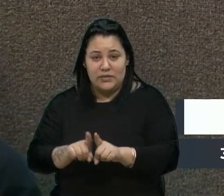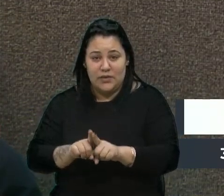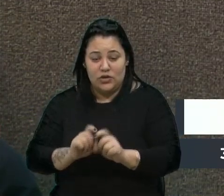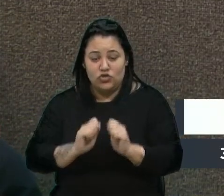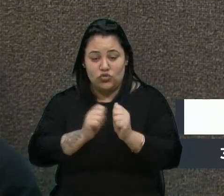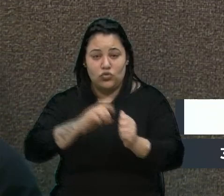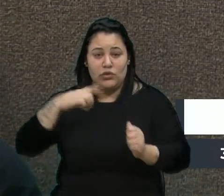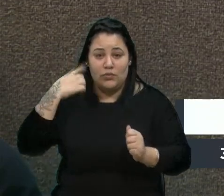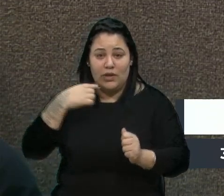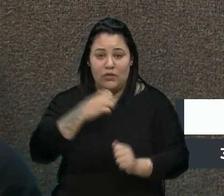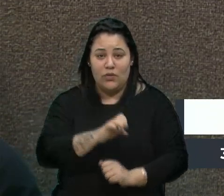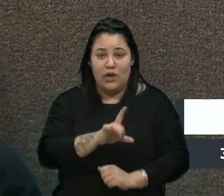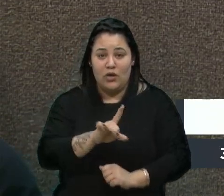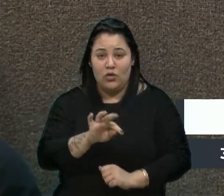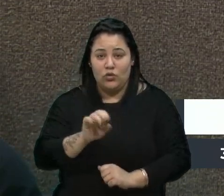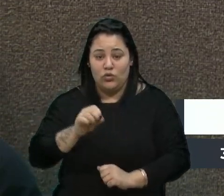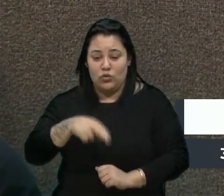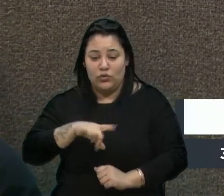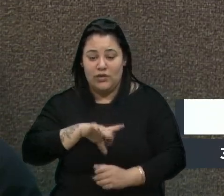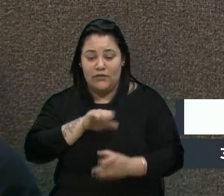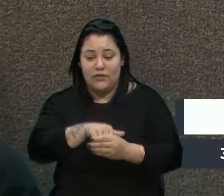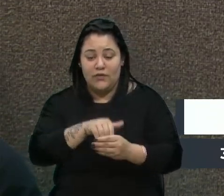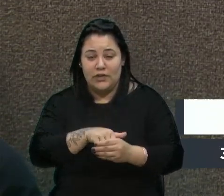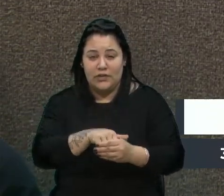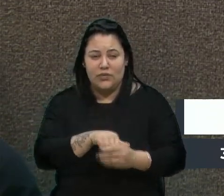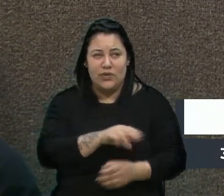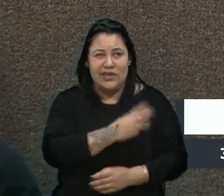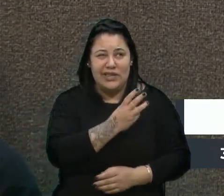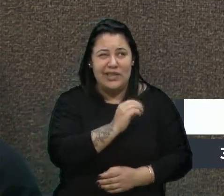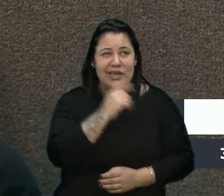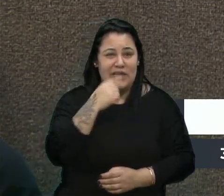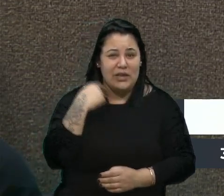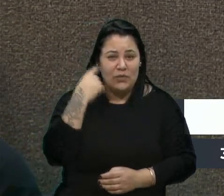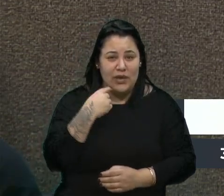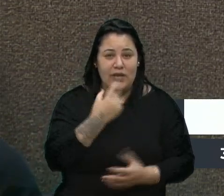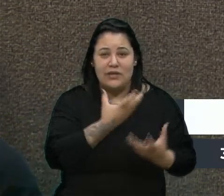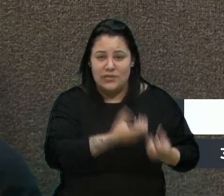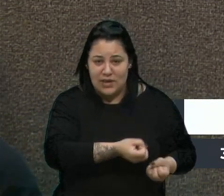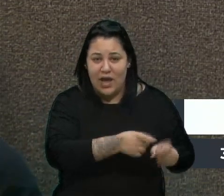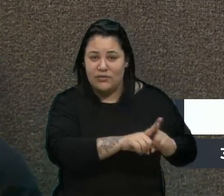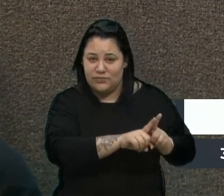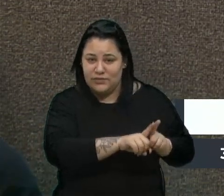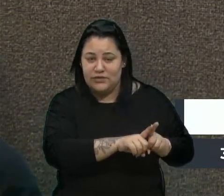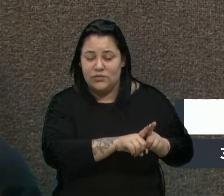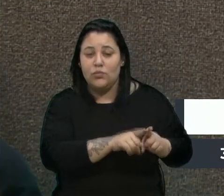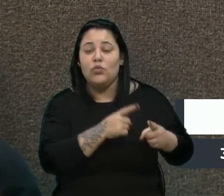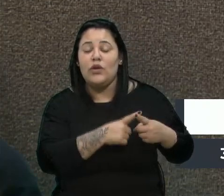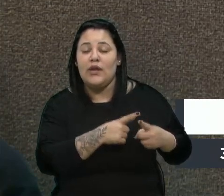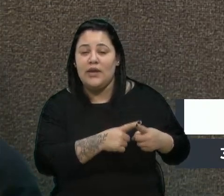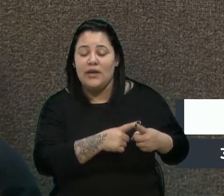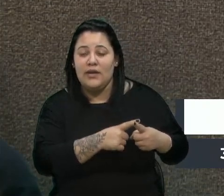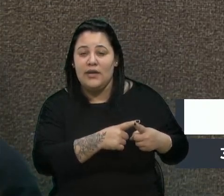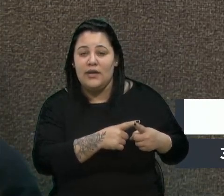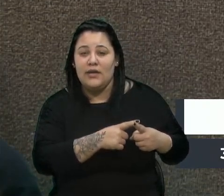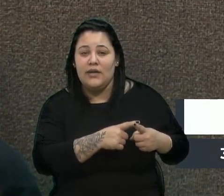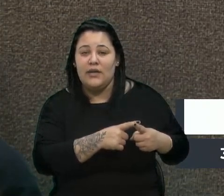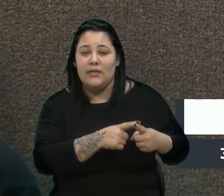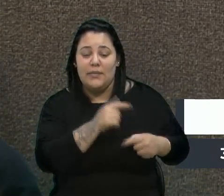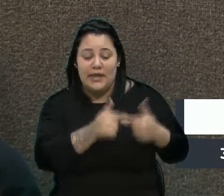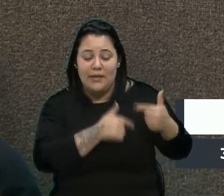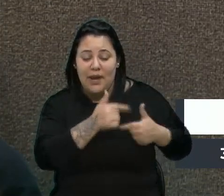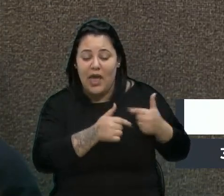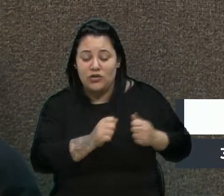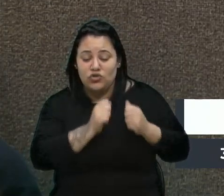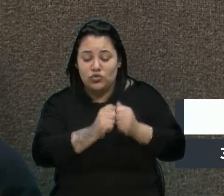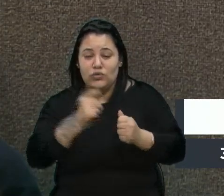Elton Weber. Teve uma votação e 30 dos 50 deputados aderiram, justamente para trabalhar na política